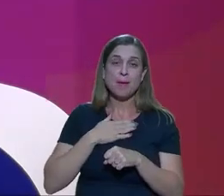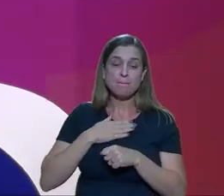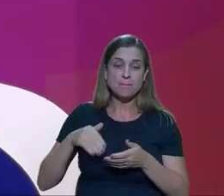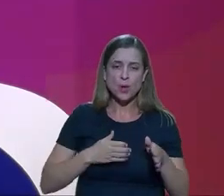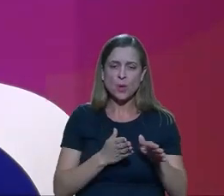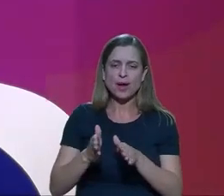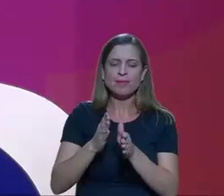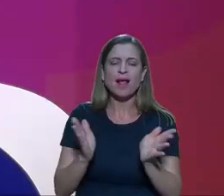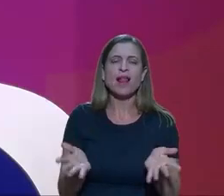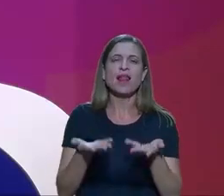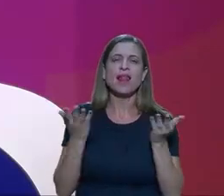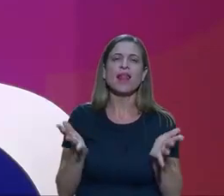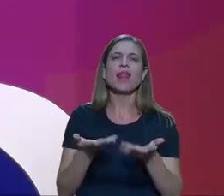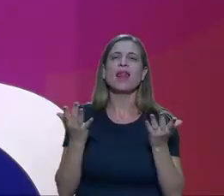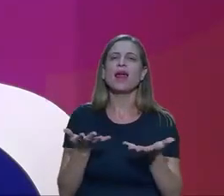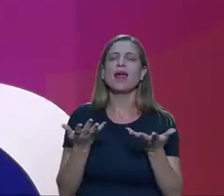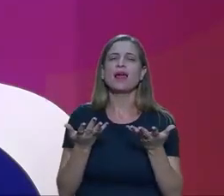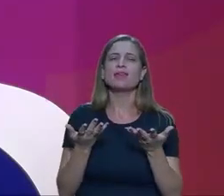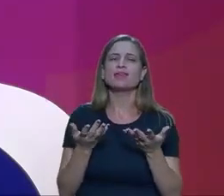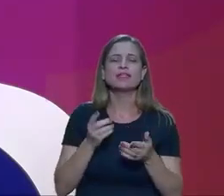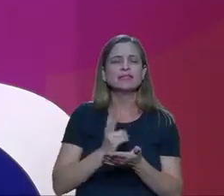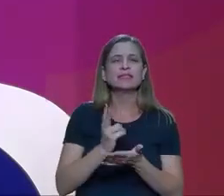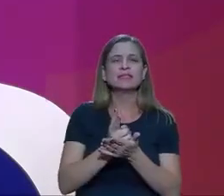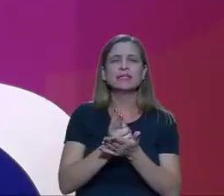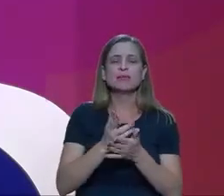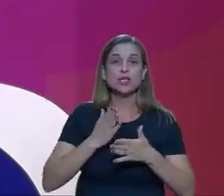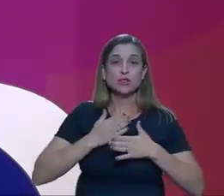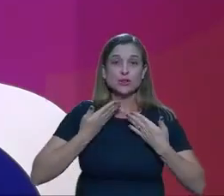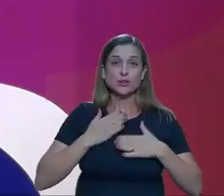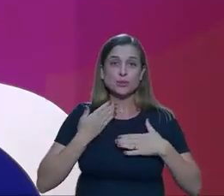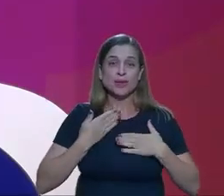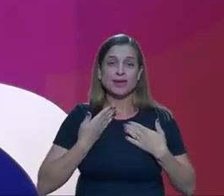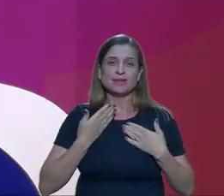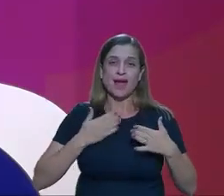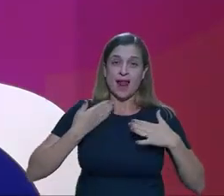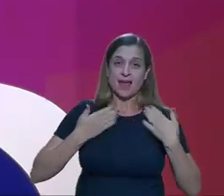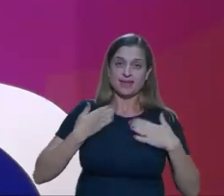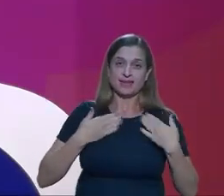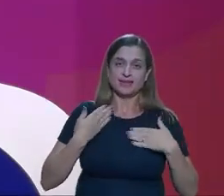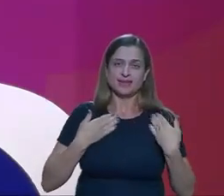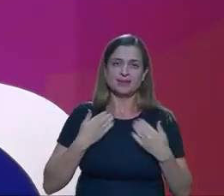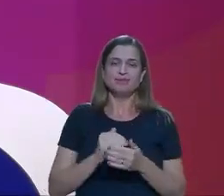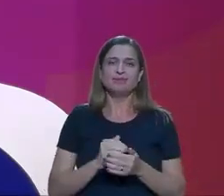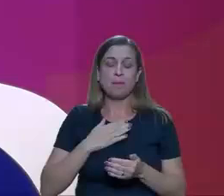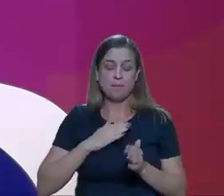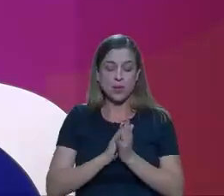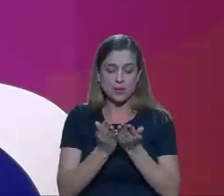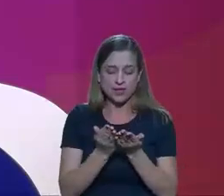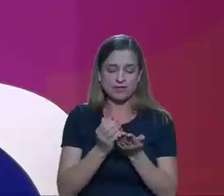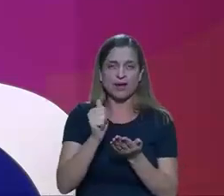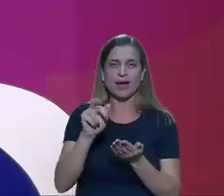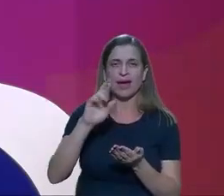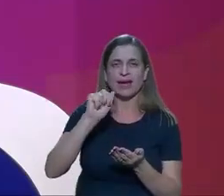caminhar mais leve, repleto de surpresas e alegrias. Meu livro,